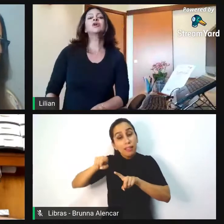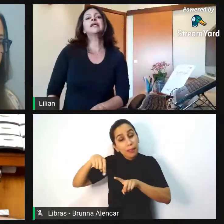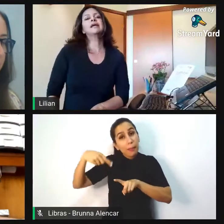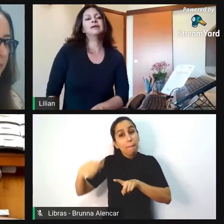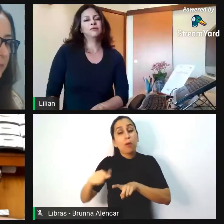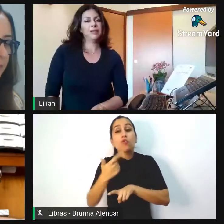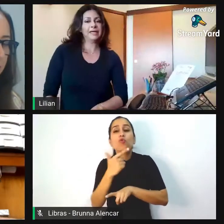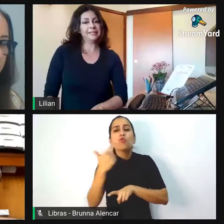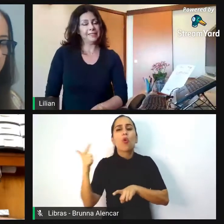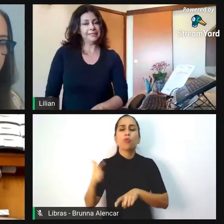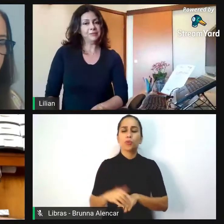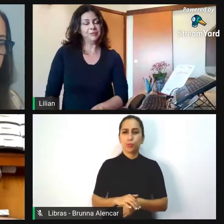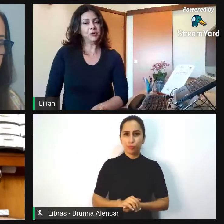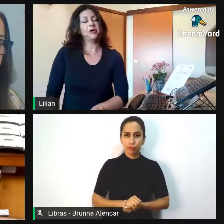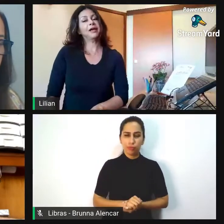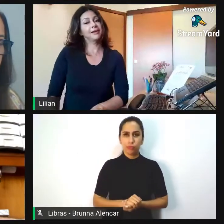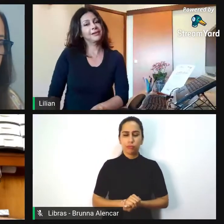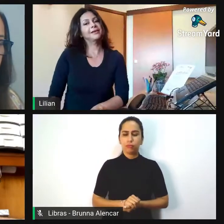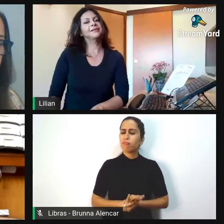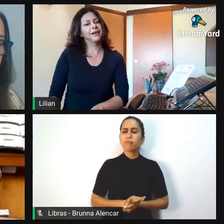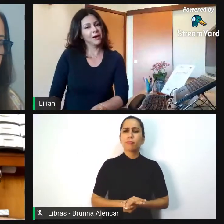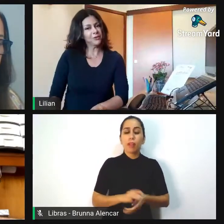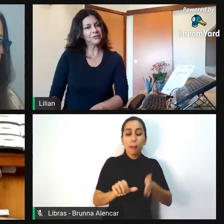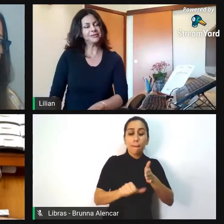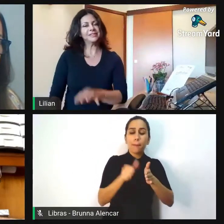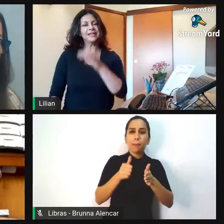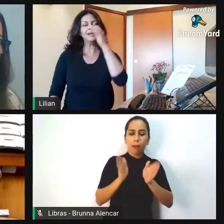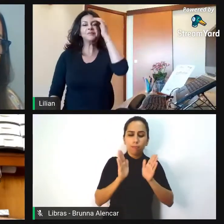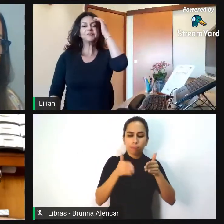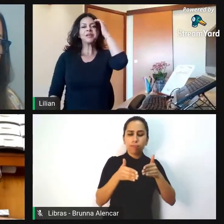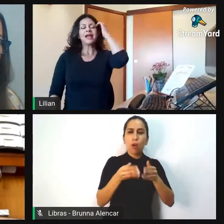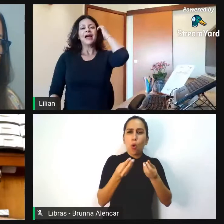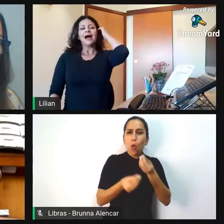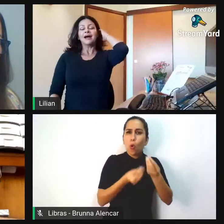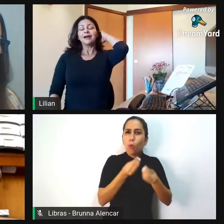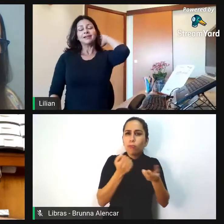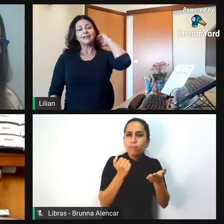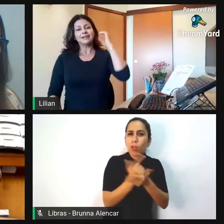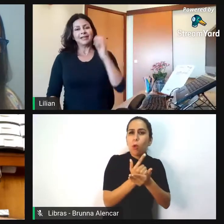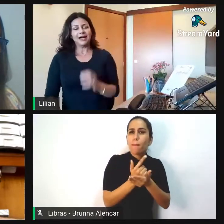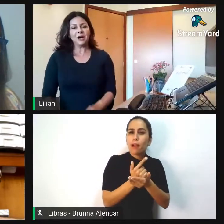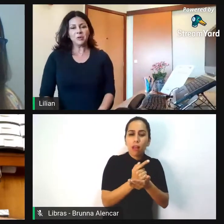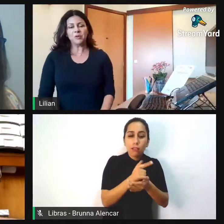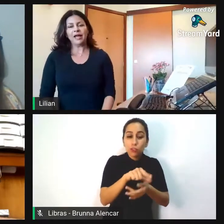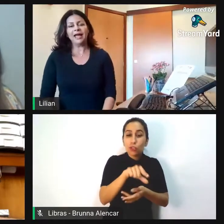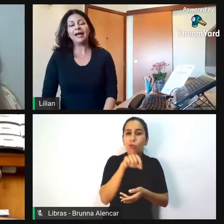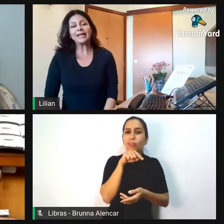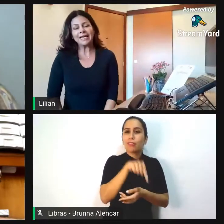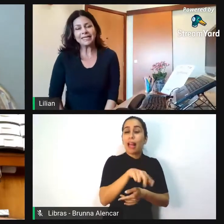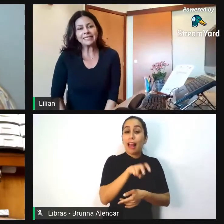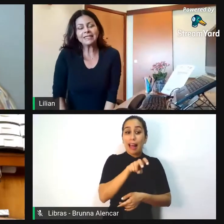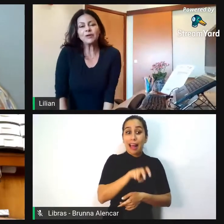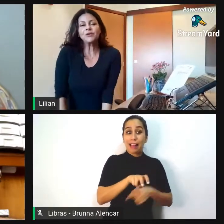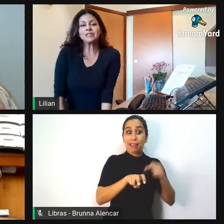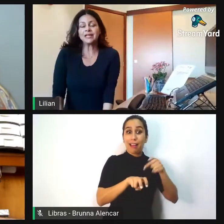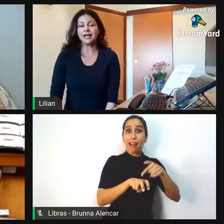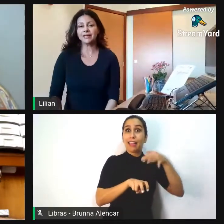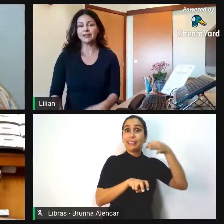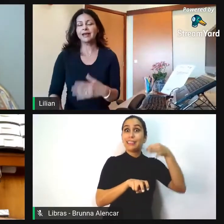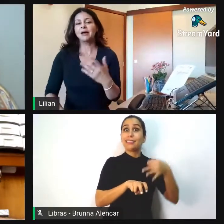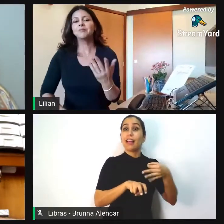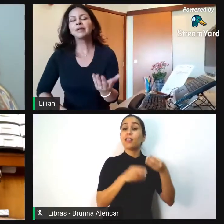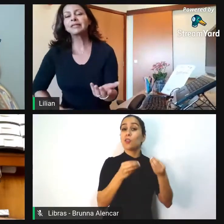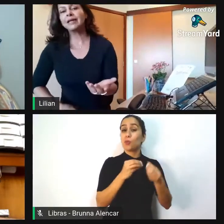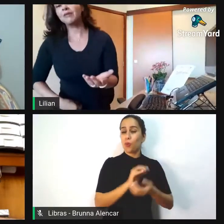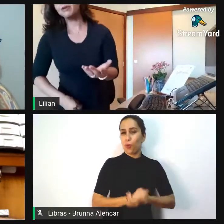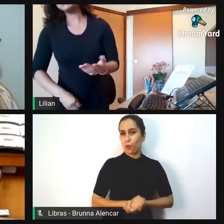como escolher uma cadeira? Qual que é a cadeira ideal, né? A cadeira ideal é aquela que